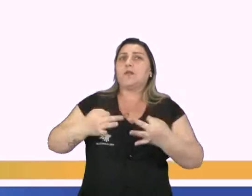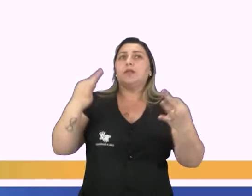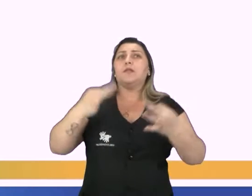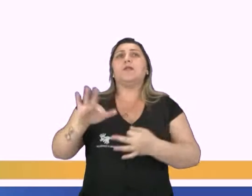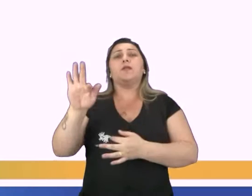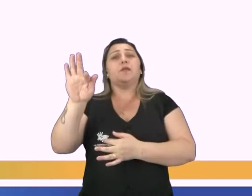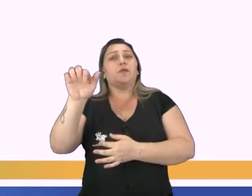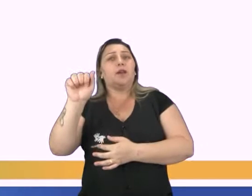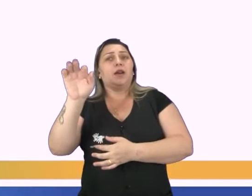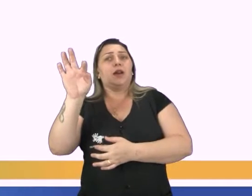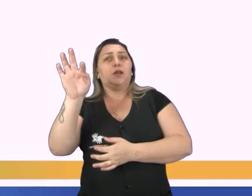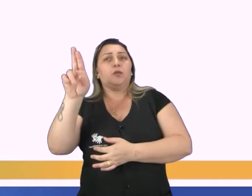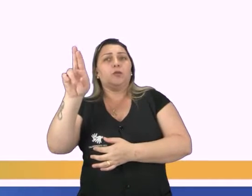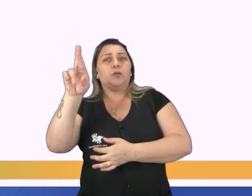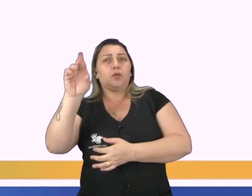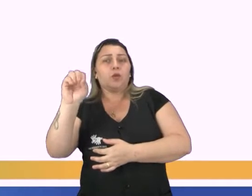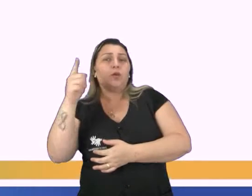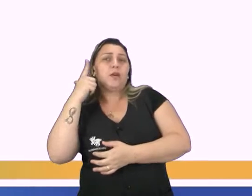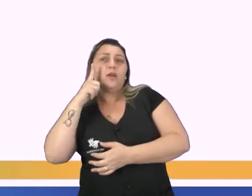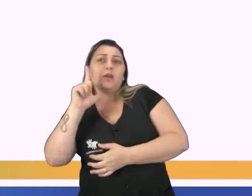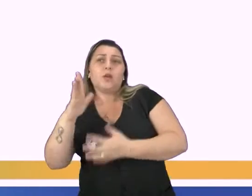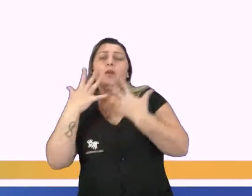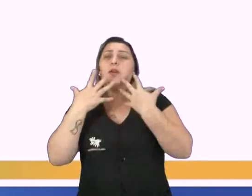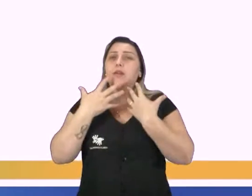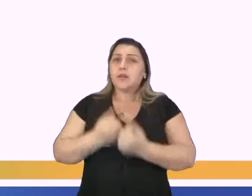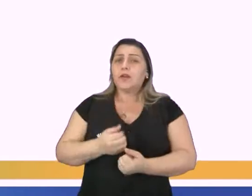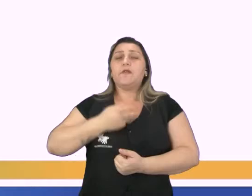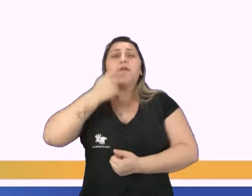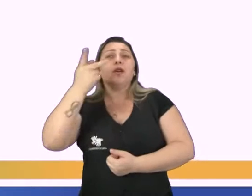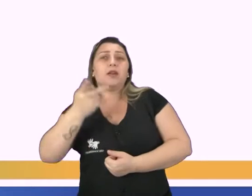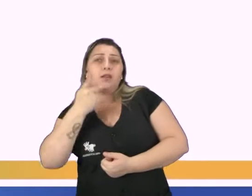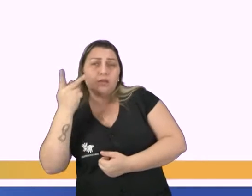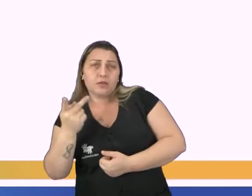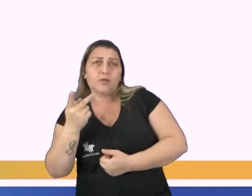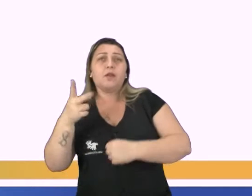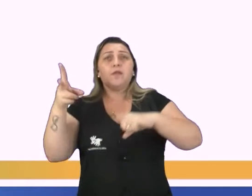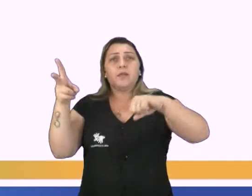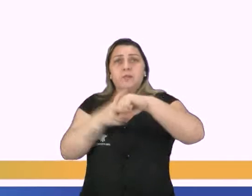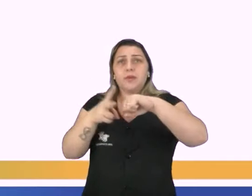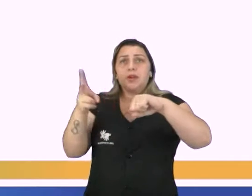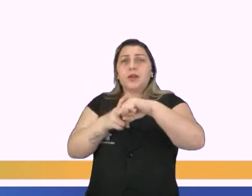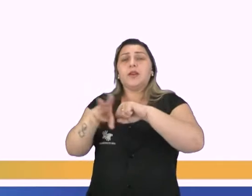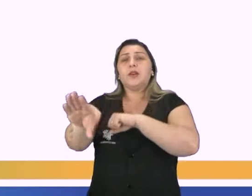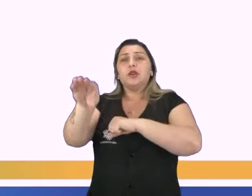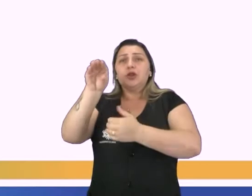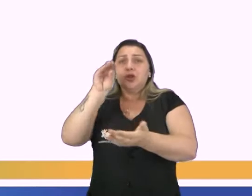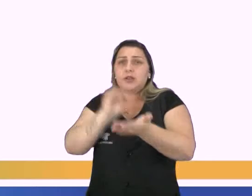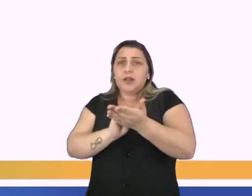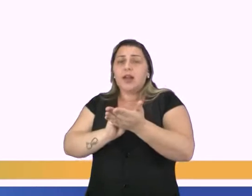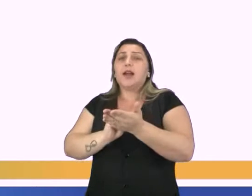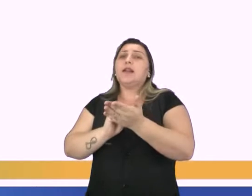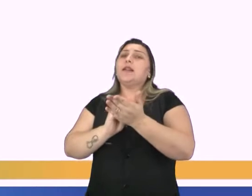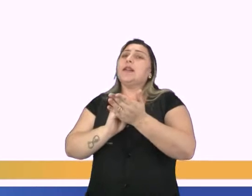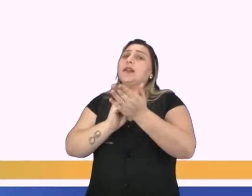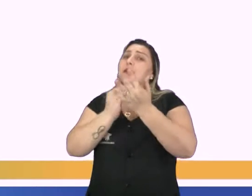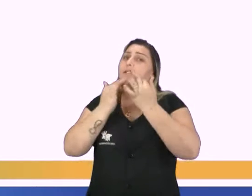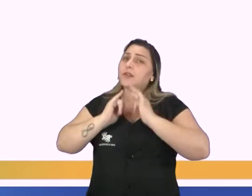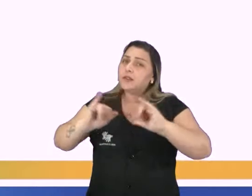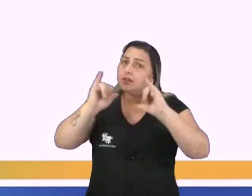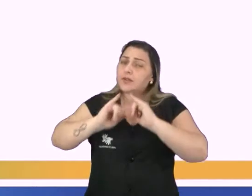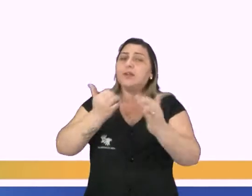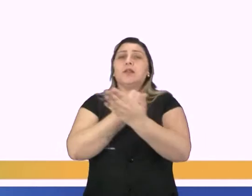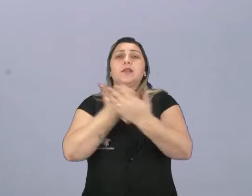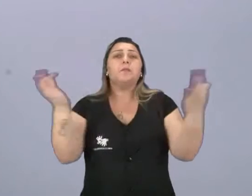Faturou, ganhou, recebeu, disse. São formas verbais retiradas lá da notícia que indicam